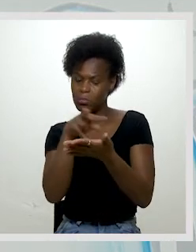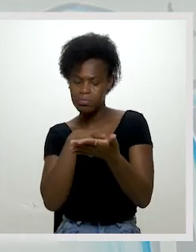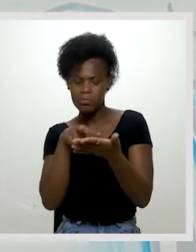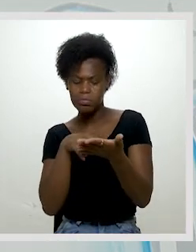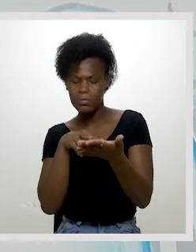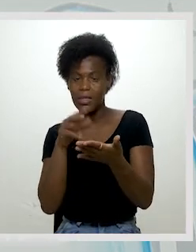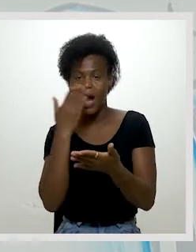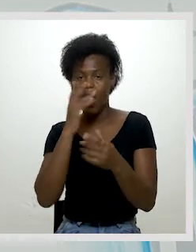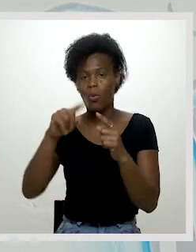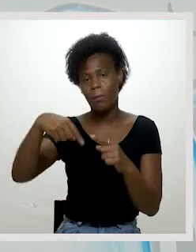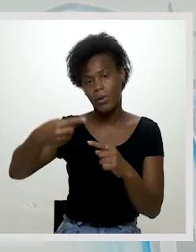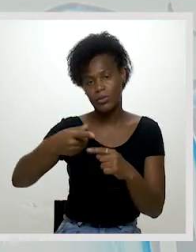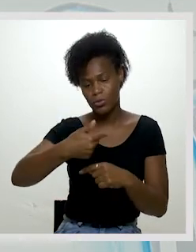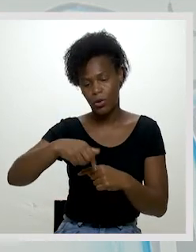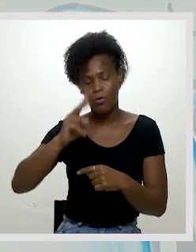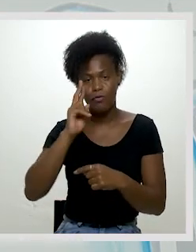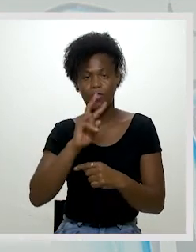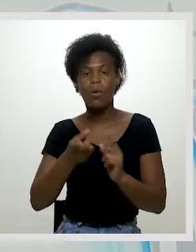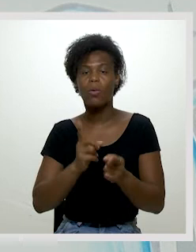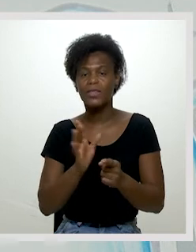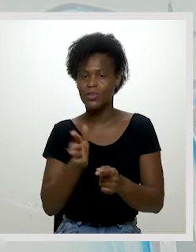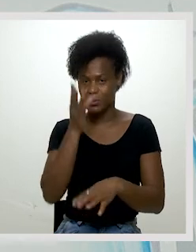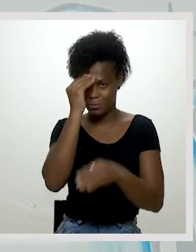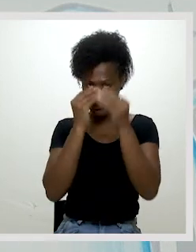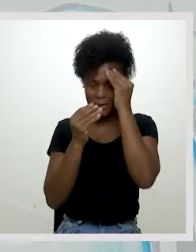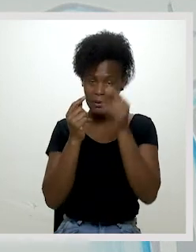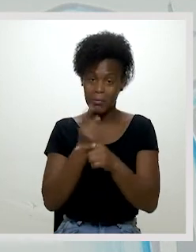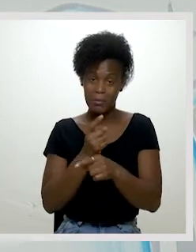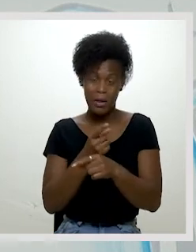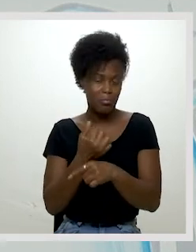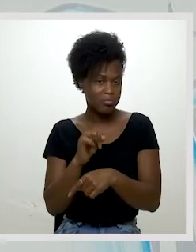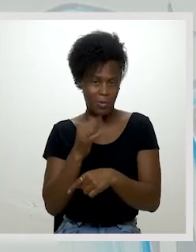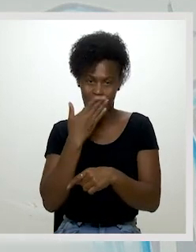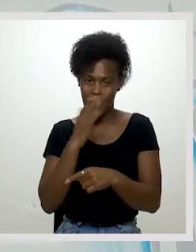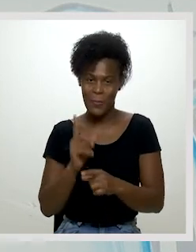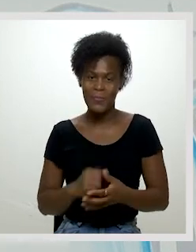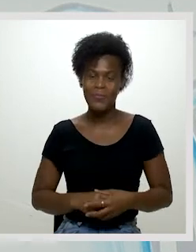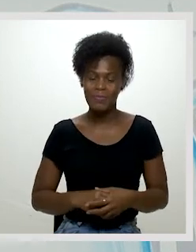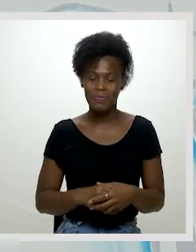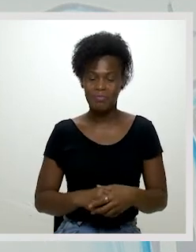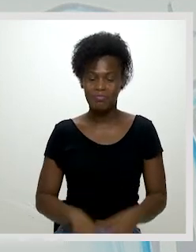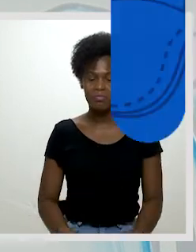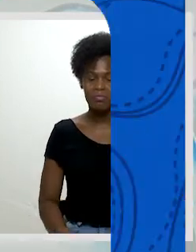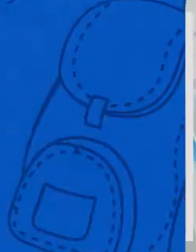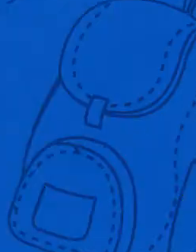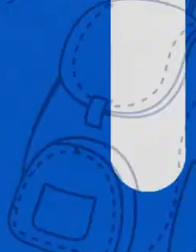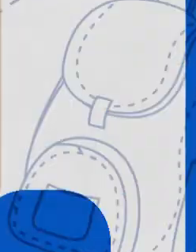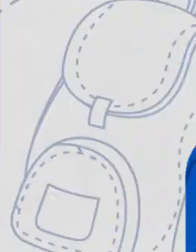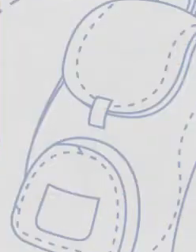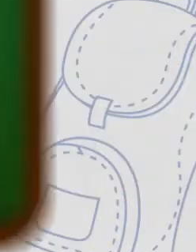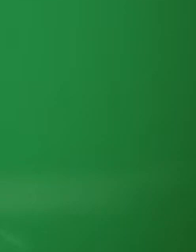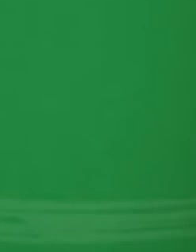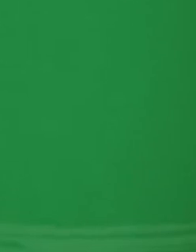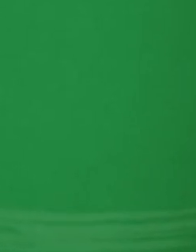uma leitura. Na próxima aula vamos ver o que é que já aprendeu mesmo sem ter recebido a aula.